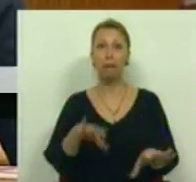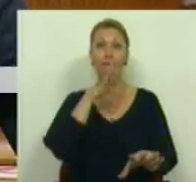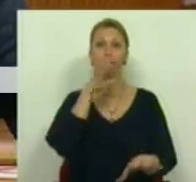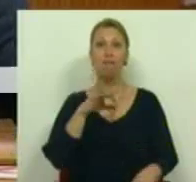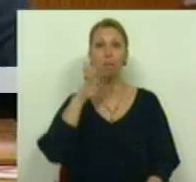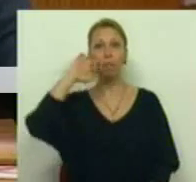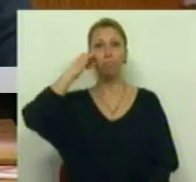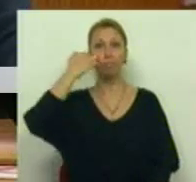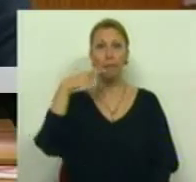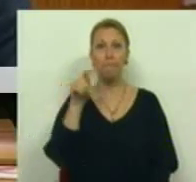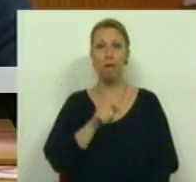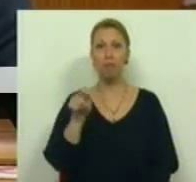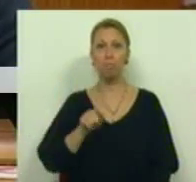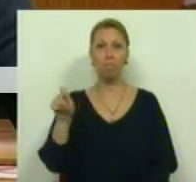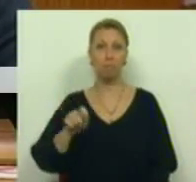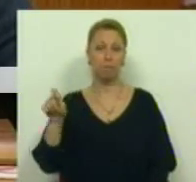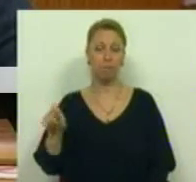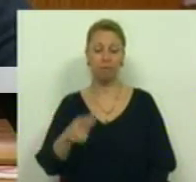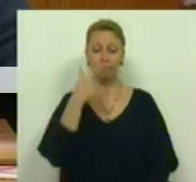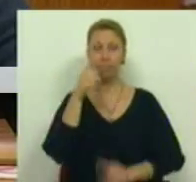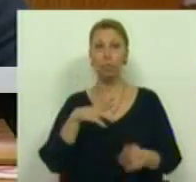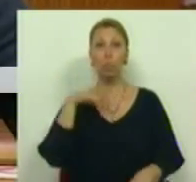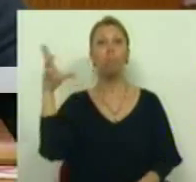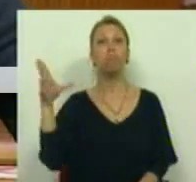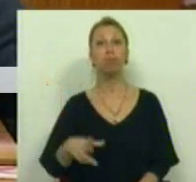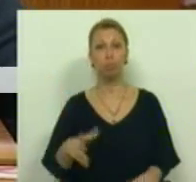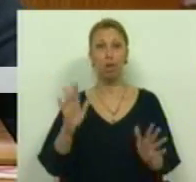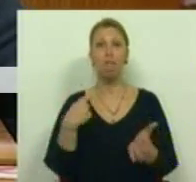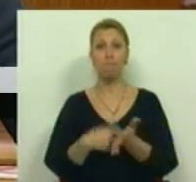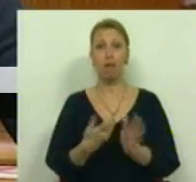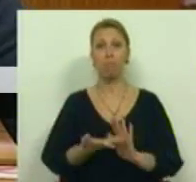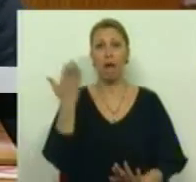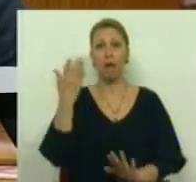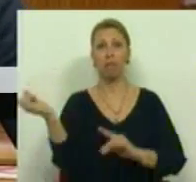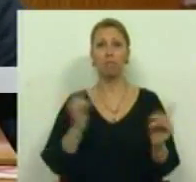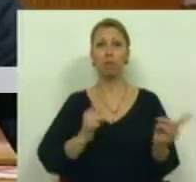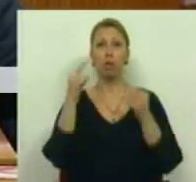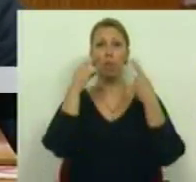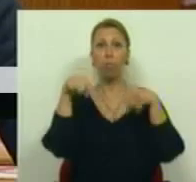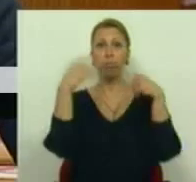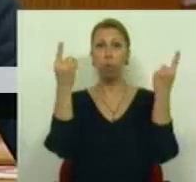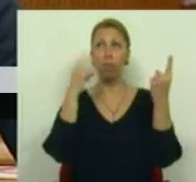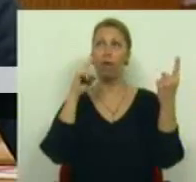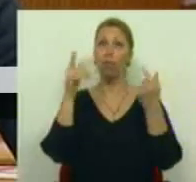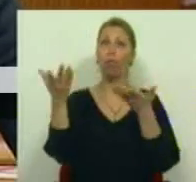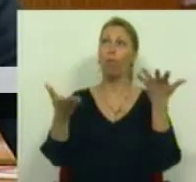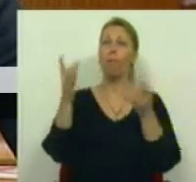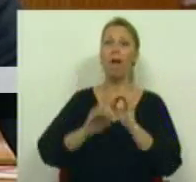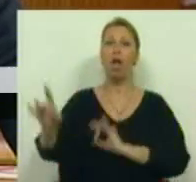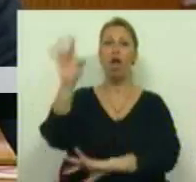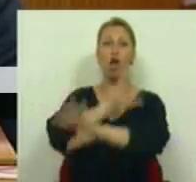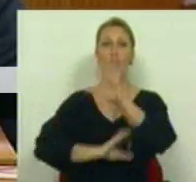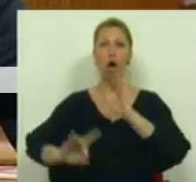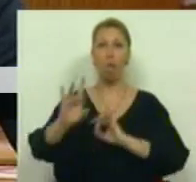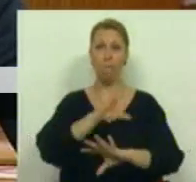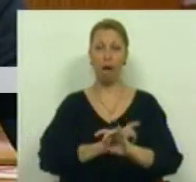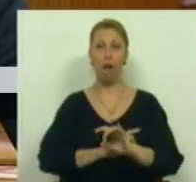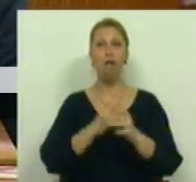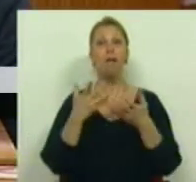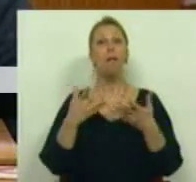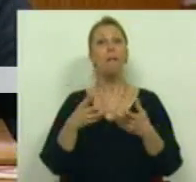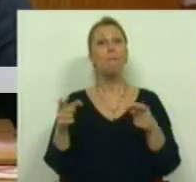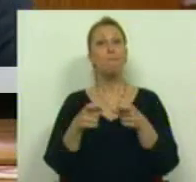das famílias. Os portugueses já são dos que mais pagam pelos transportes públicos na Europa. O passo social pesa